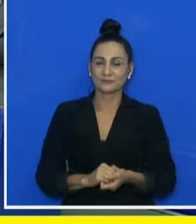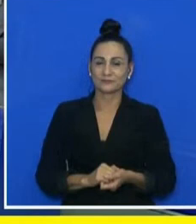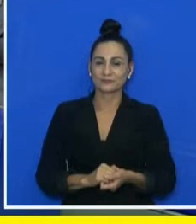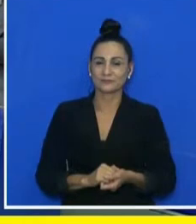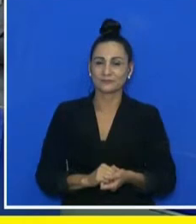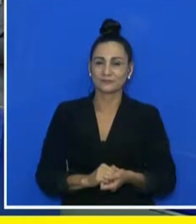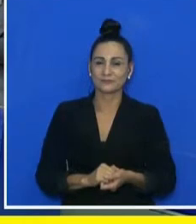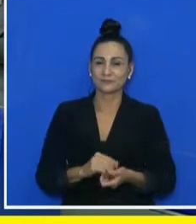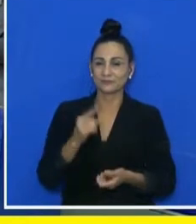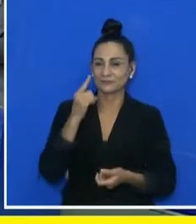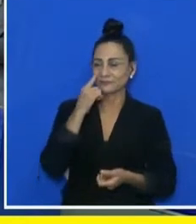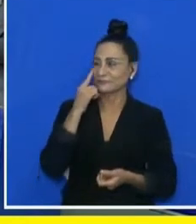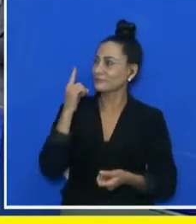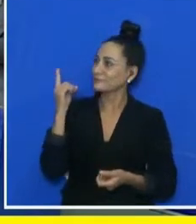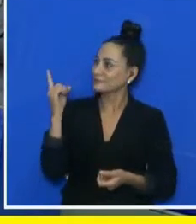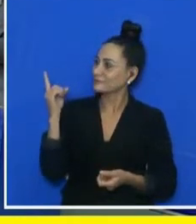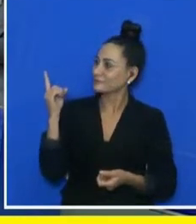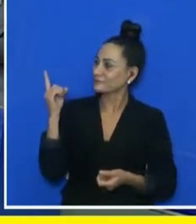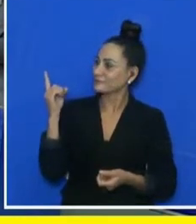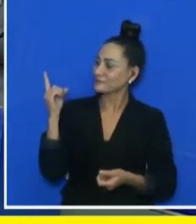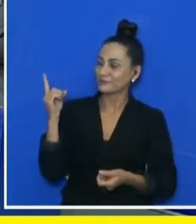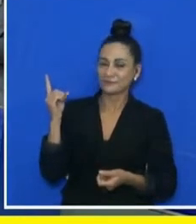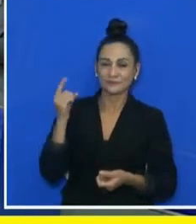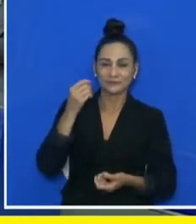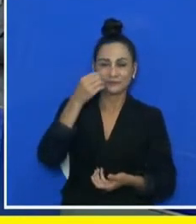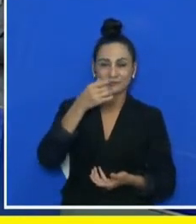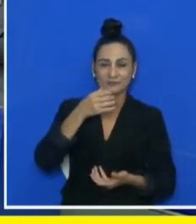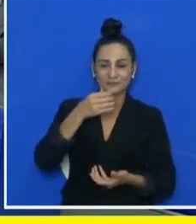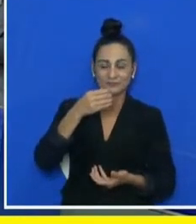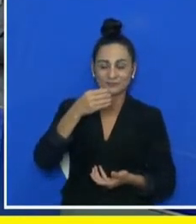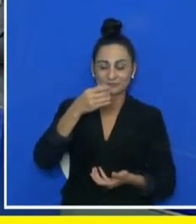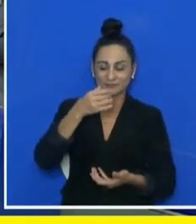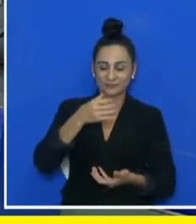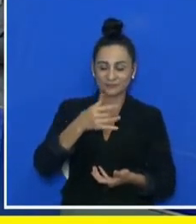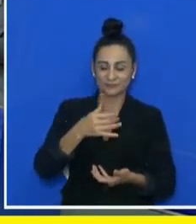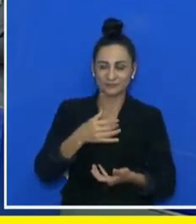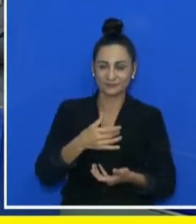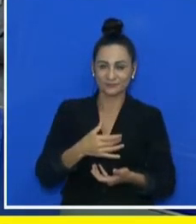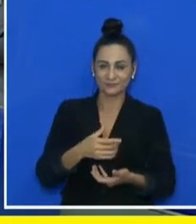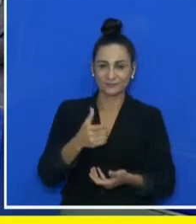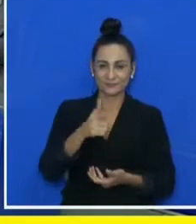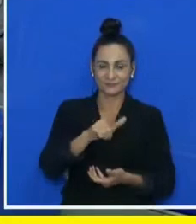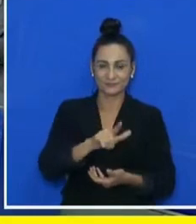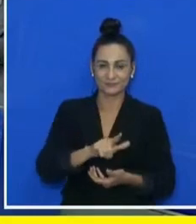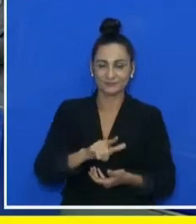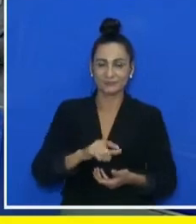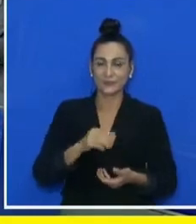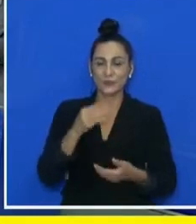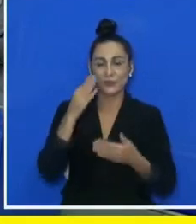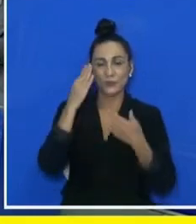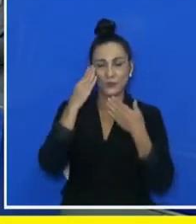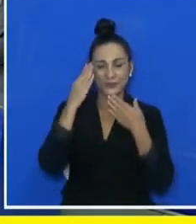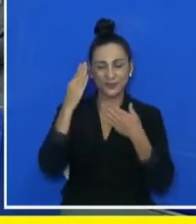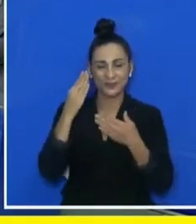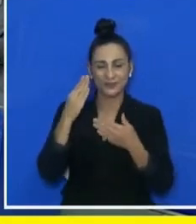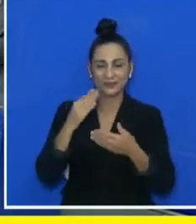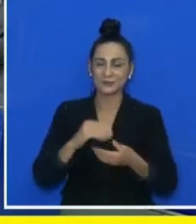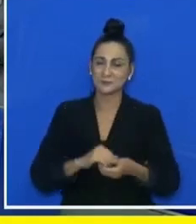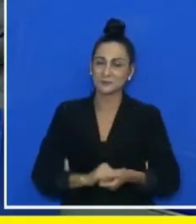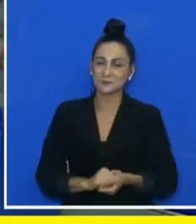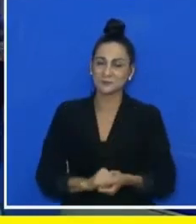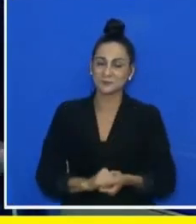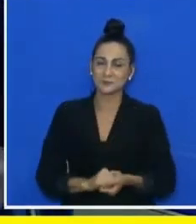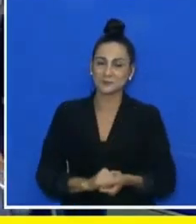para ele as bolas que serão recolocadas no suporte superior. Ok, muito obrigado, Nicole. Obrigado, Sidney.